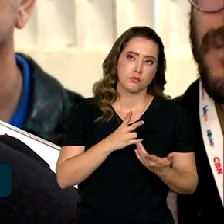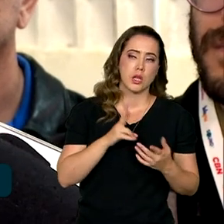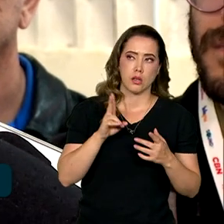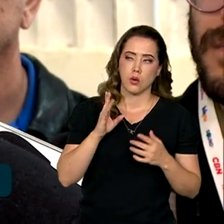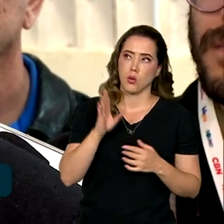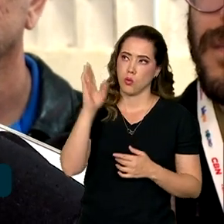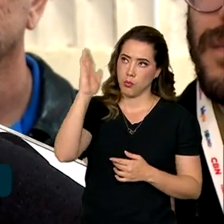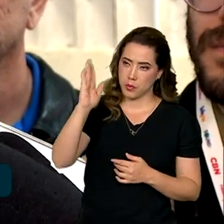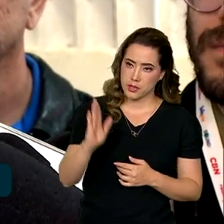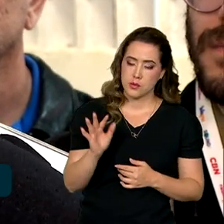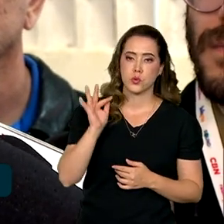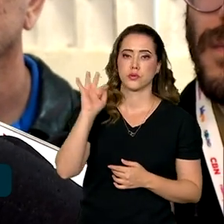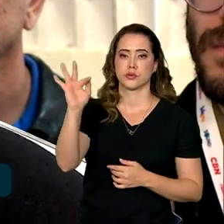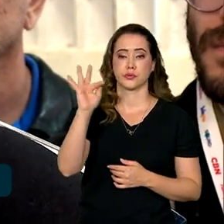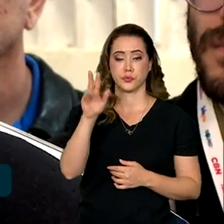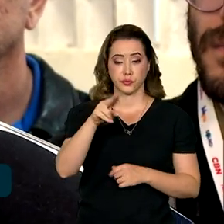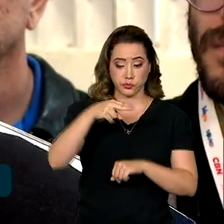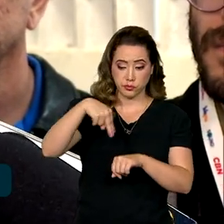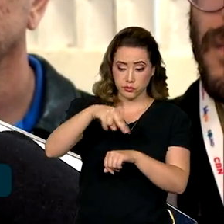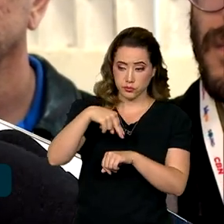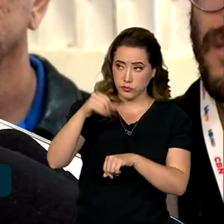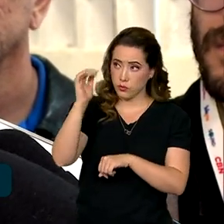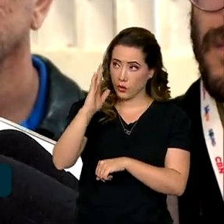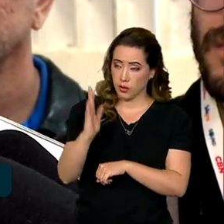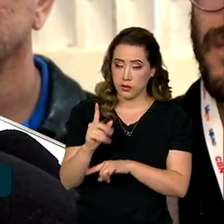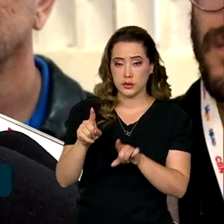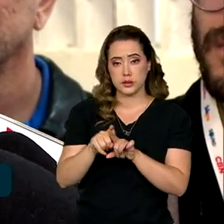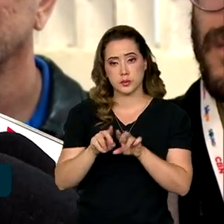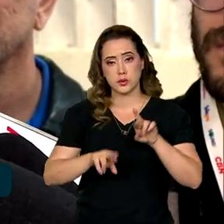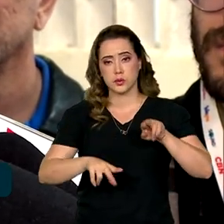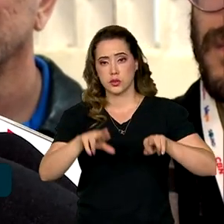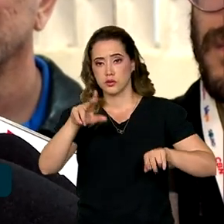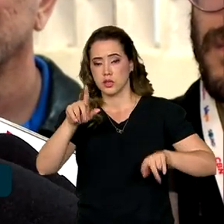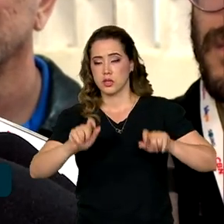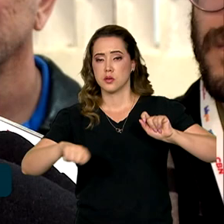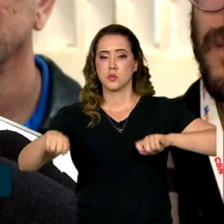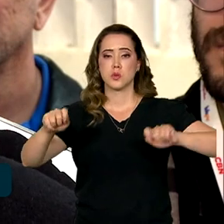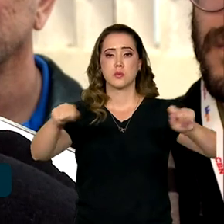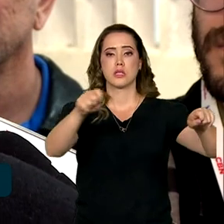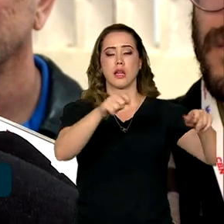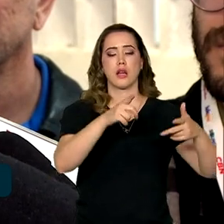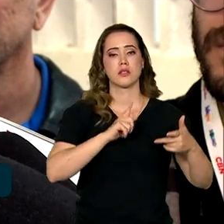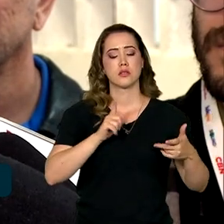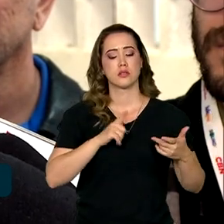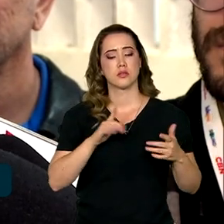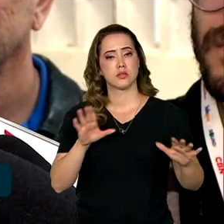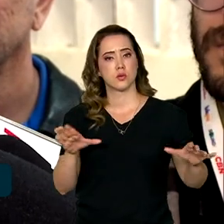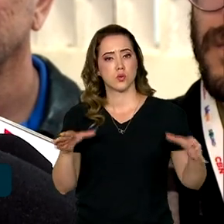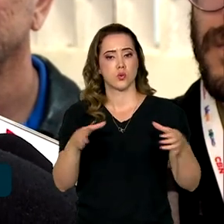a nação brasileira, mas também com a diversidade, com a multiplicidade